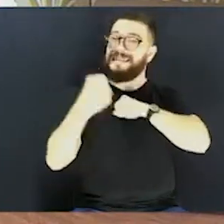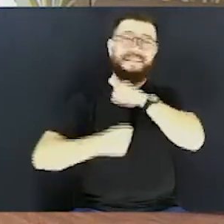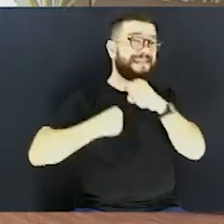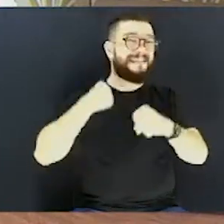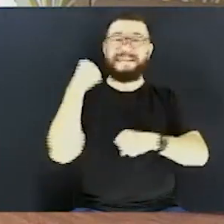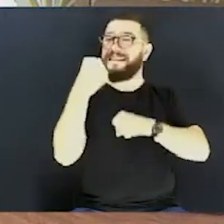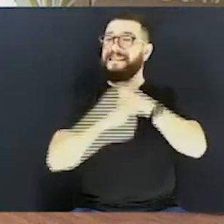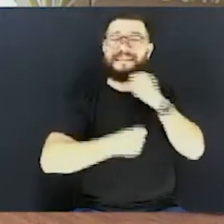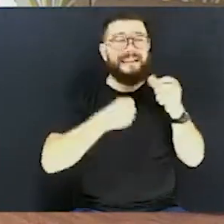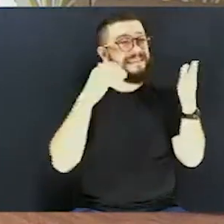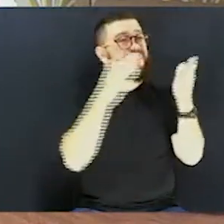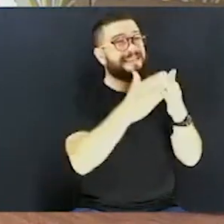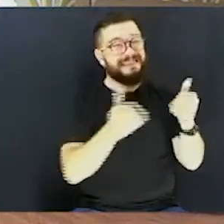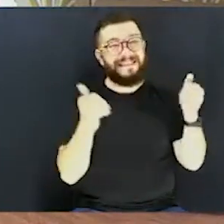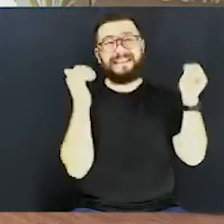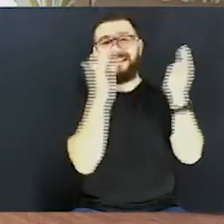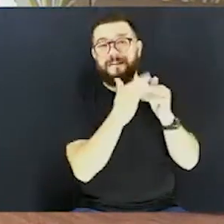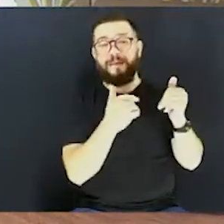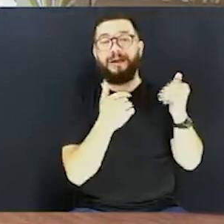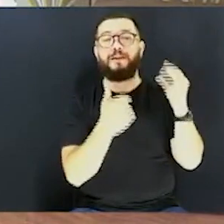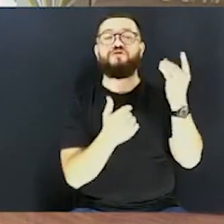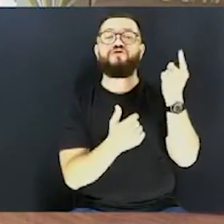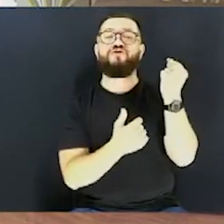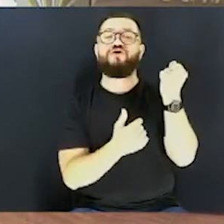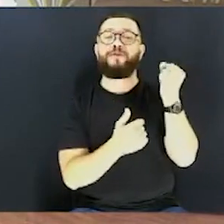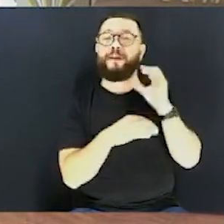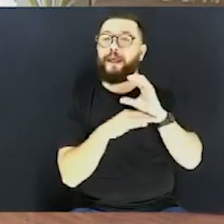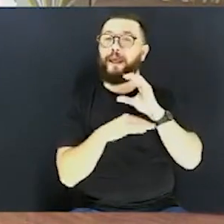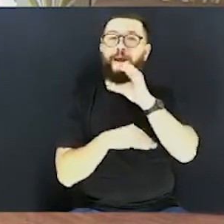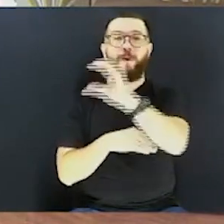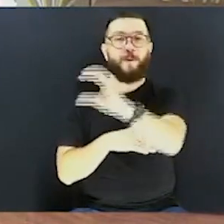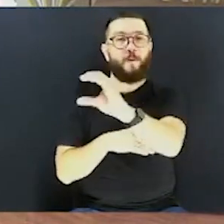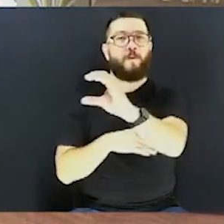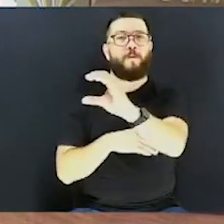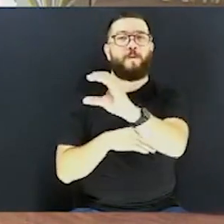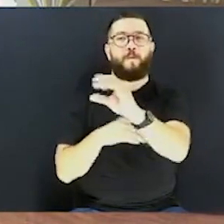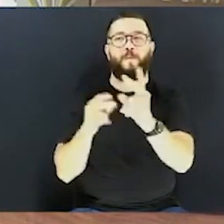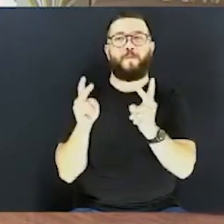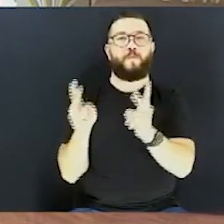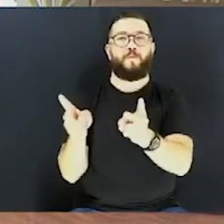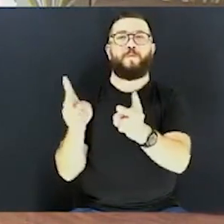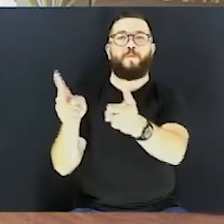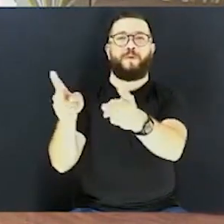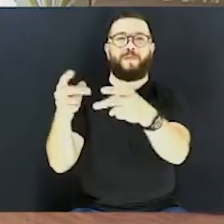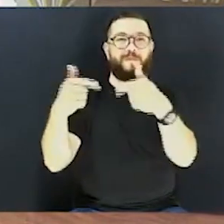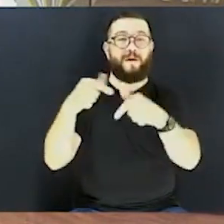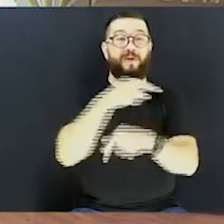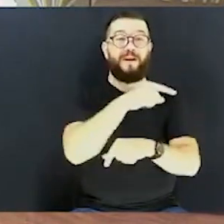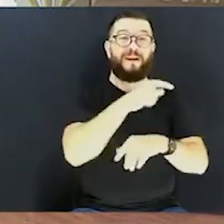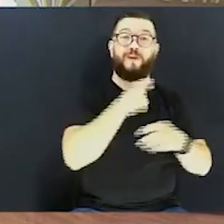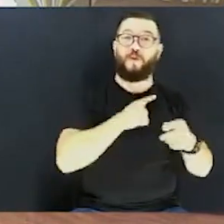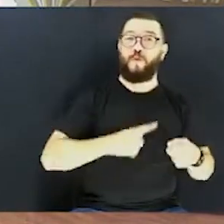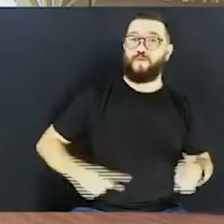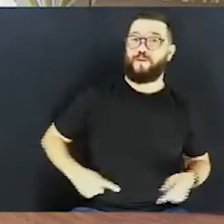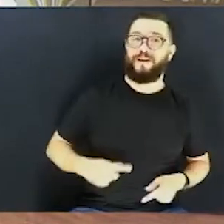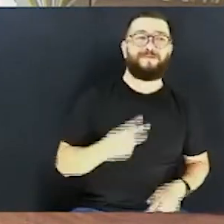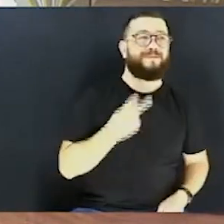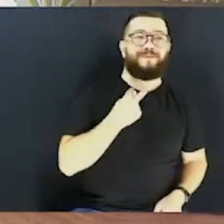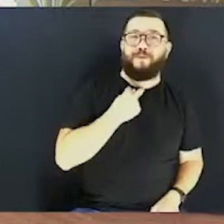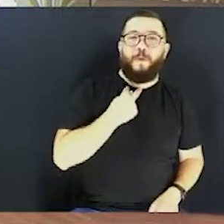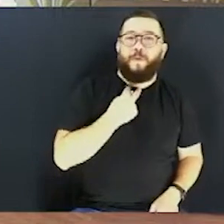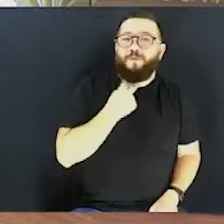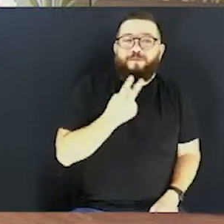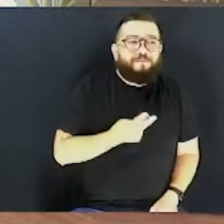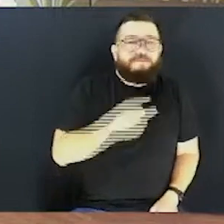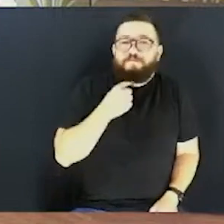instituições para conseguir verba, para poder tocar aquilo que o Estado deveria fazer. E exatamente porque não faz,